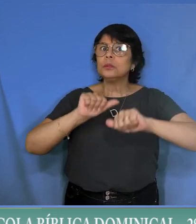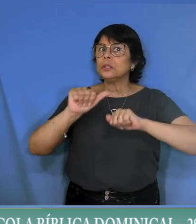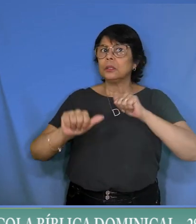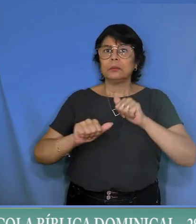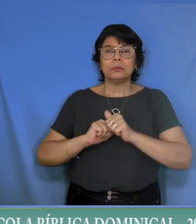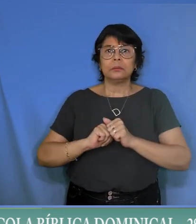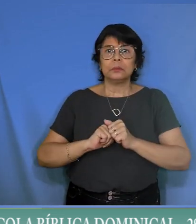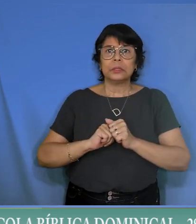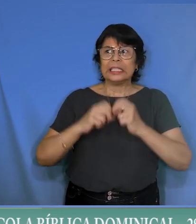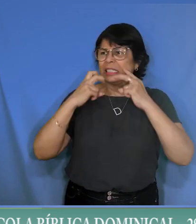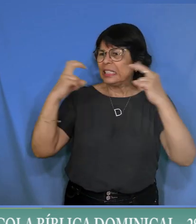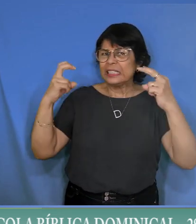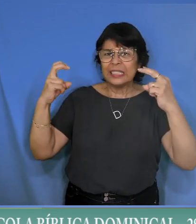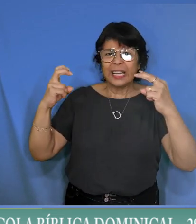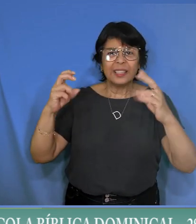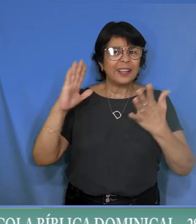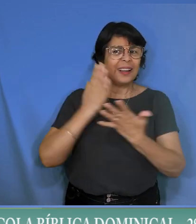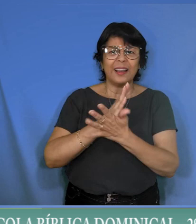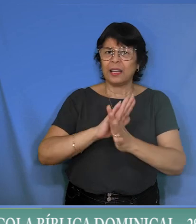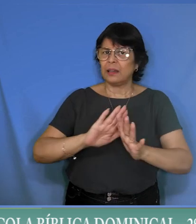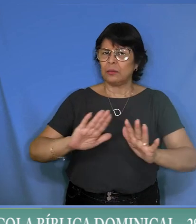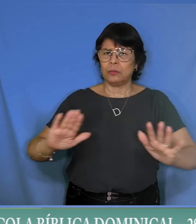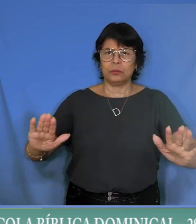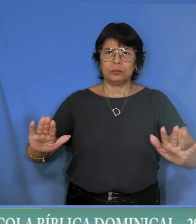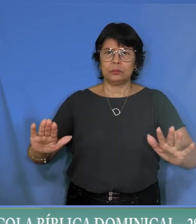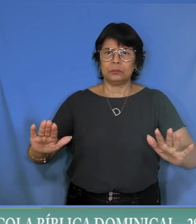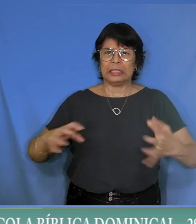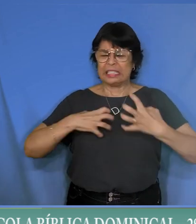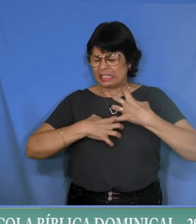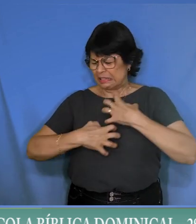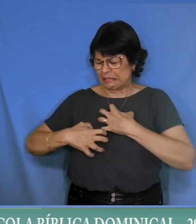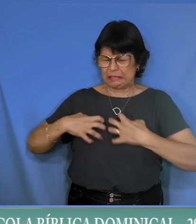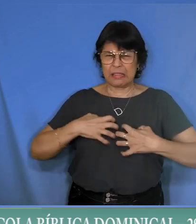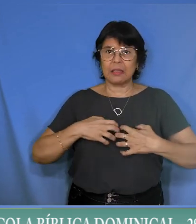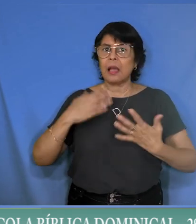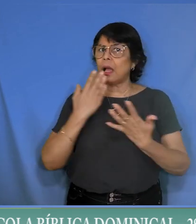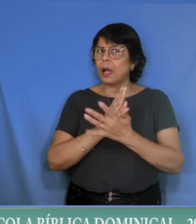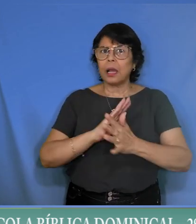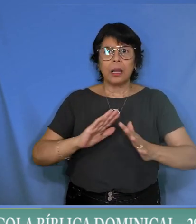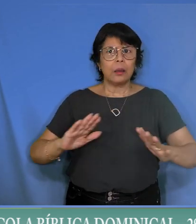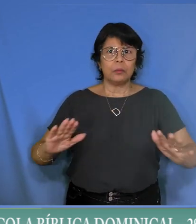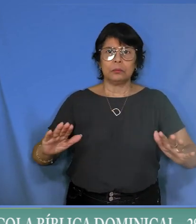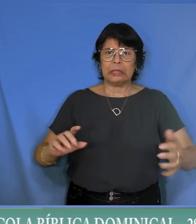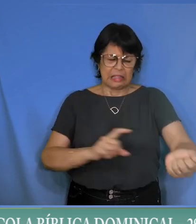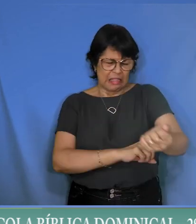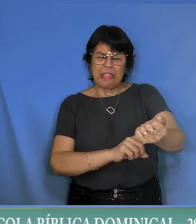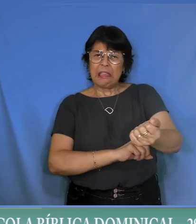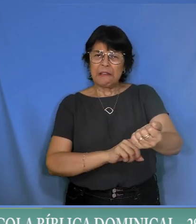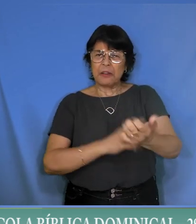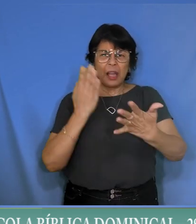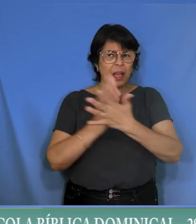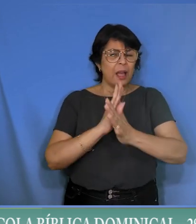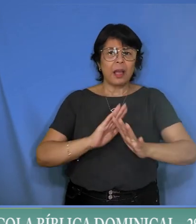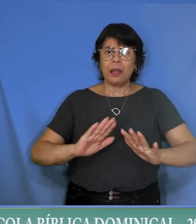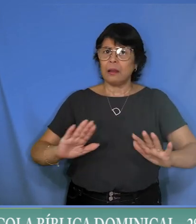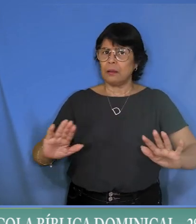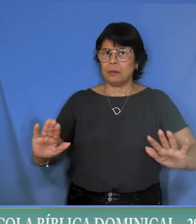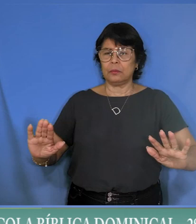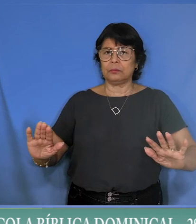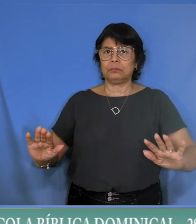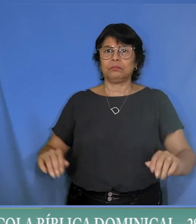gritaria, fala alto, bruto, sem educação, bruta, não tem paciência, não tem afeto, não